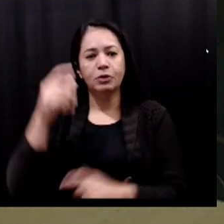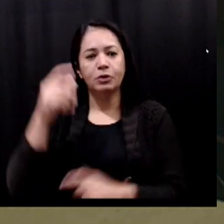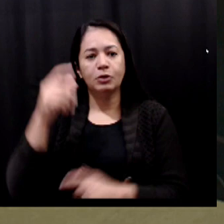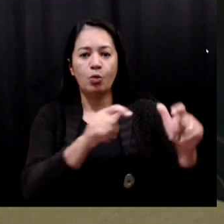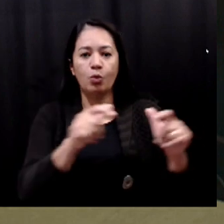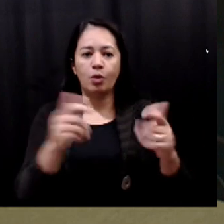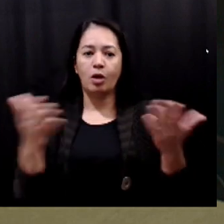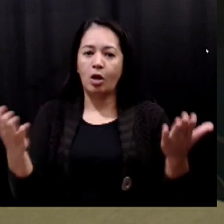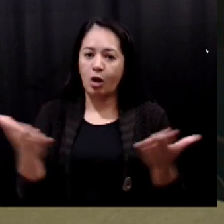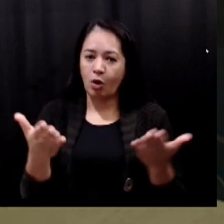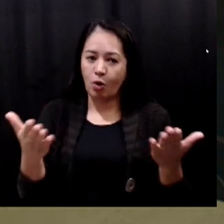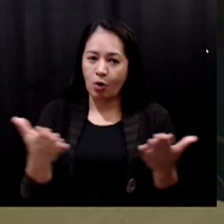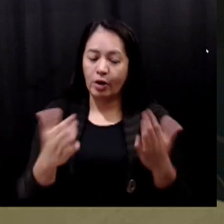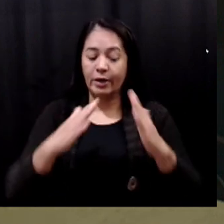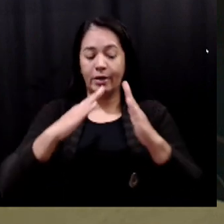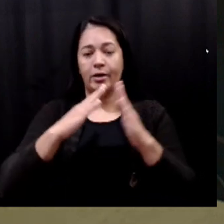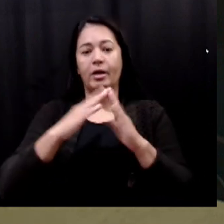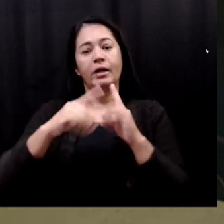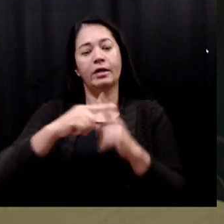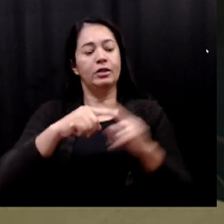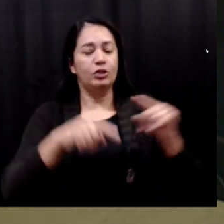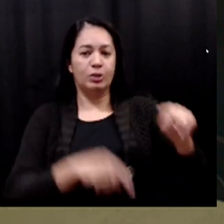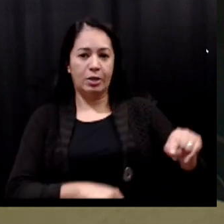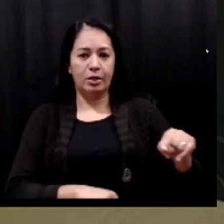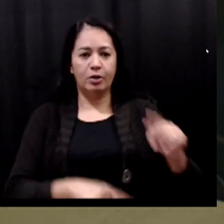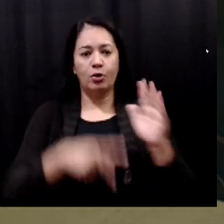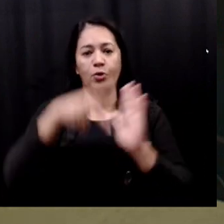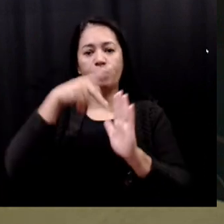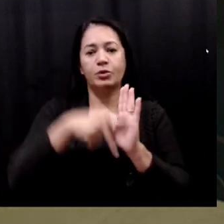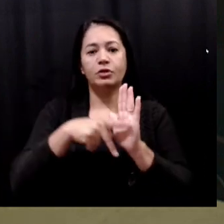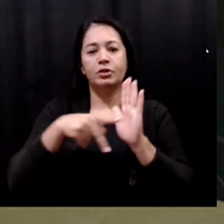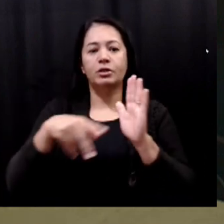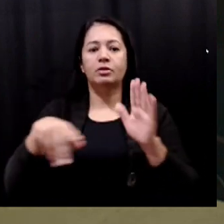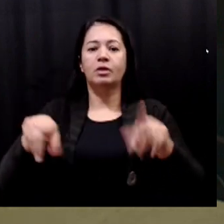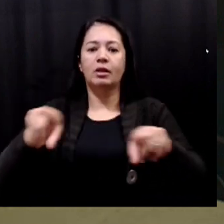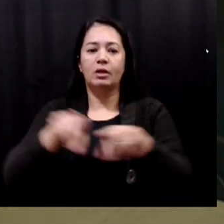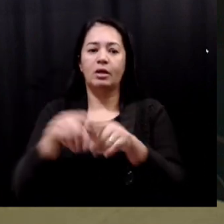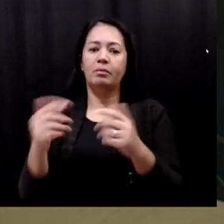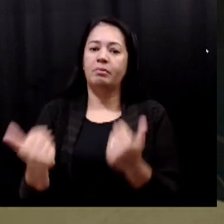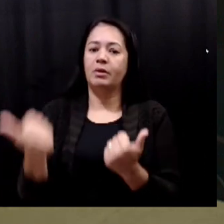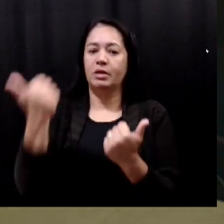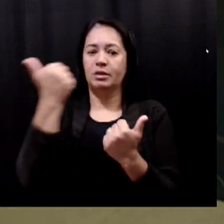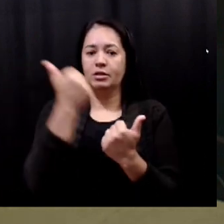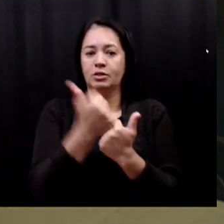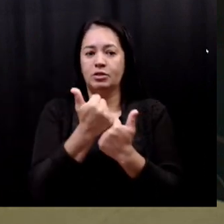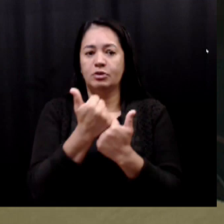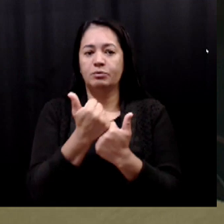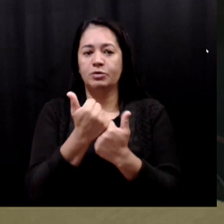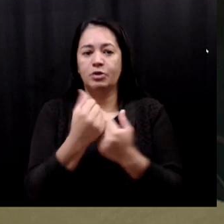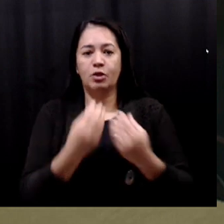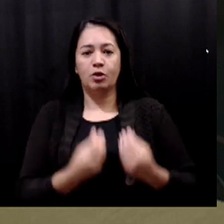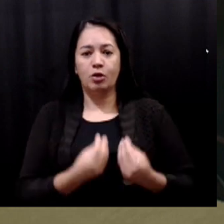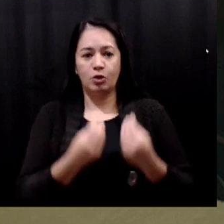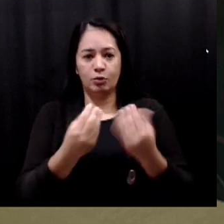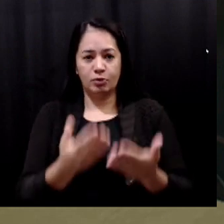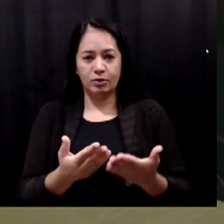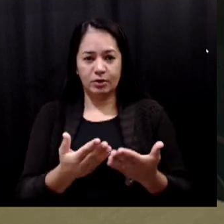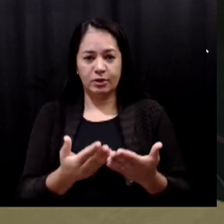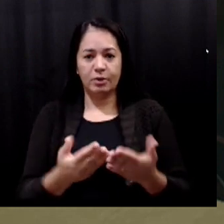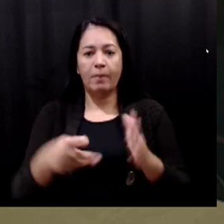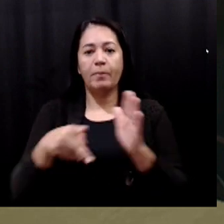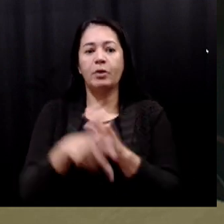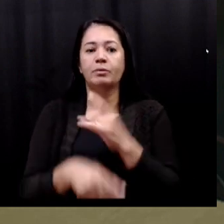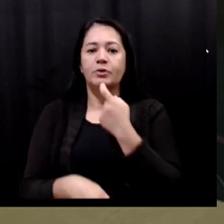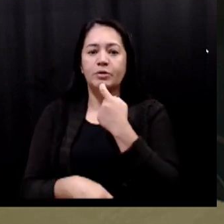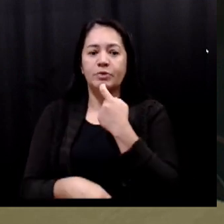pela igreja. O projeto também substitui o beneficiário da doação de forma que o Bispado Campinas seja